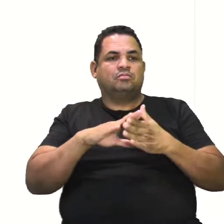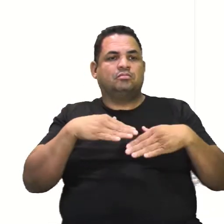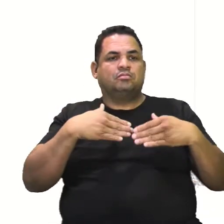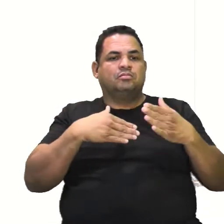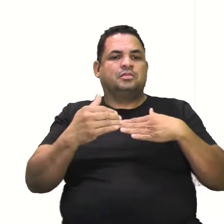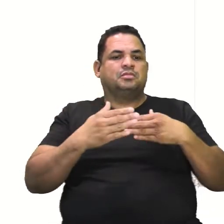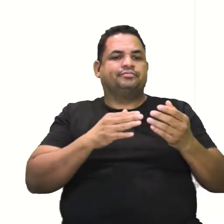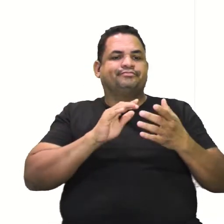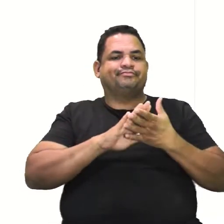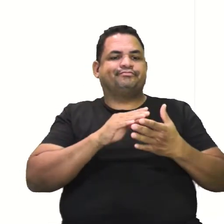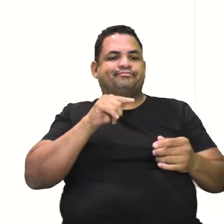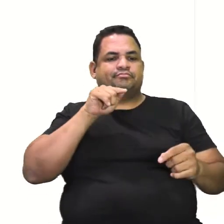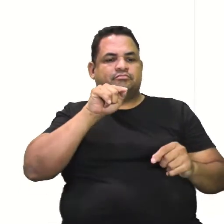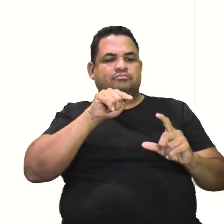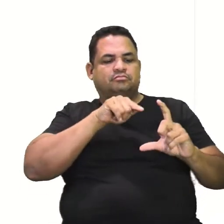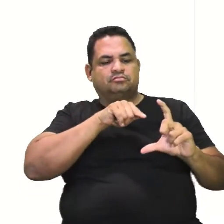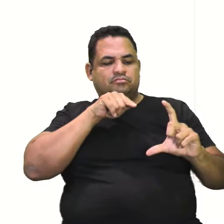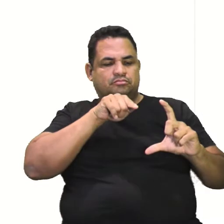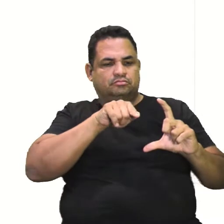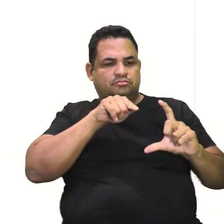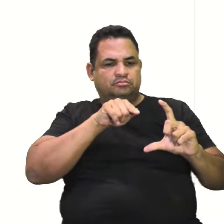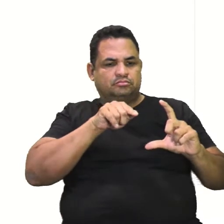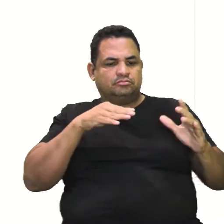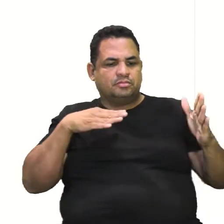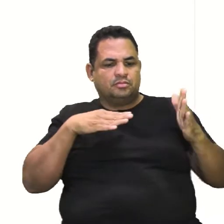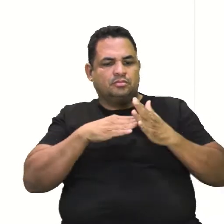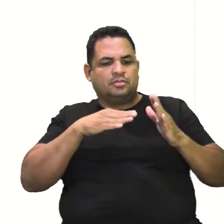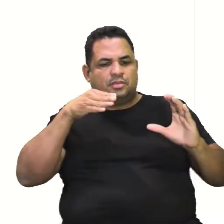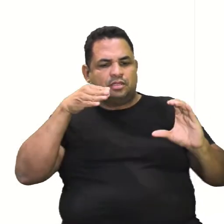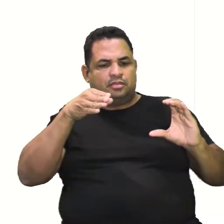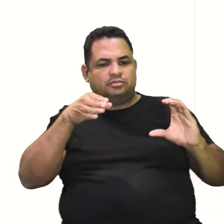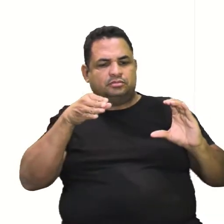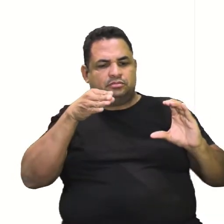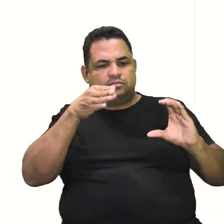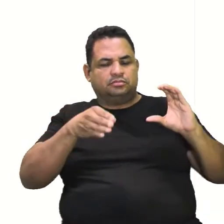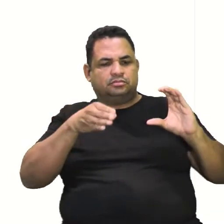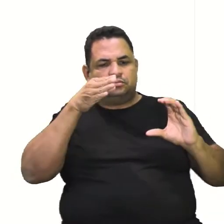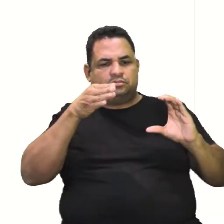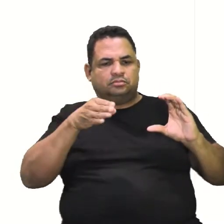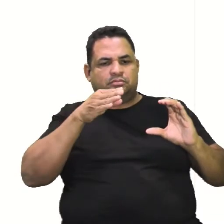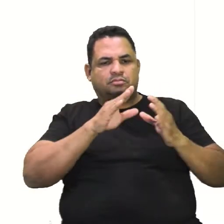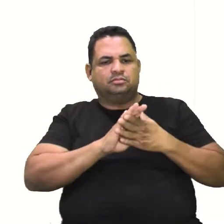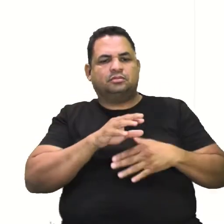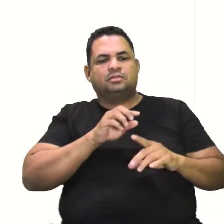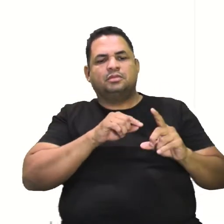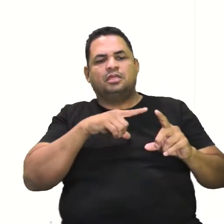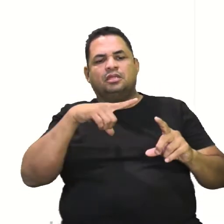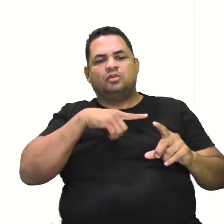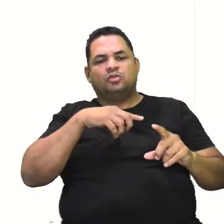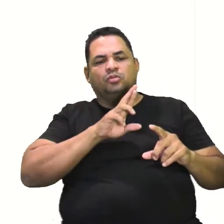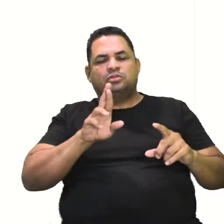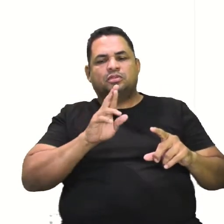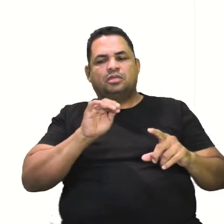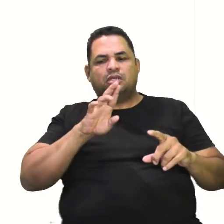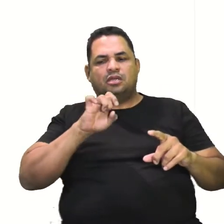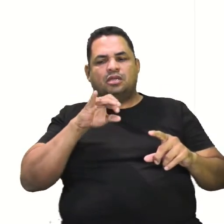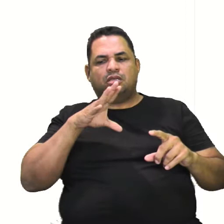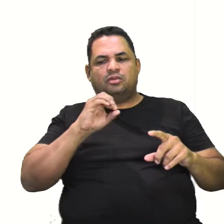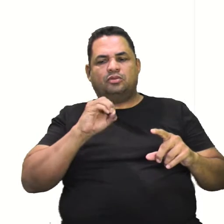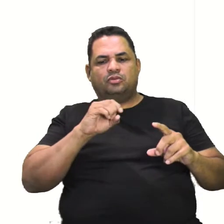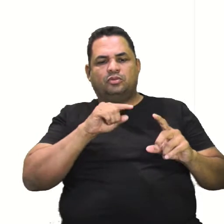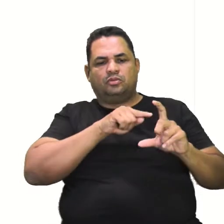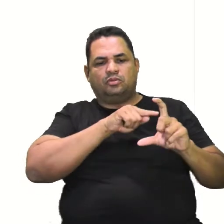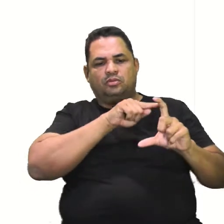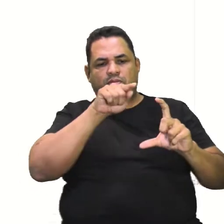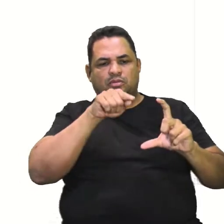Qualquer ponto que sai do centro da circunferência e vai até a extremidade é chamada de raio. Lembro até que a professora Lúcia citou